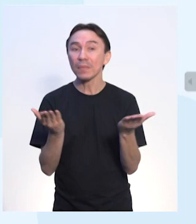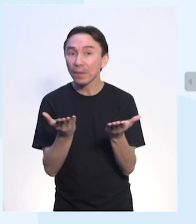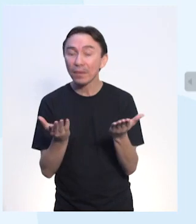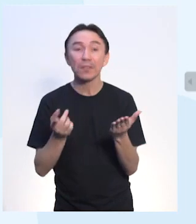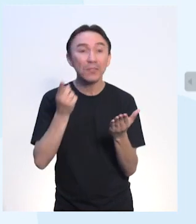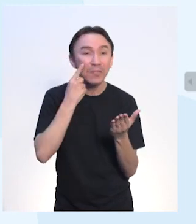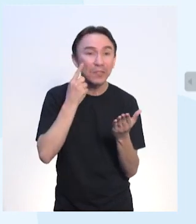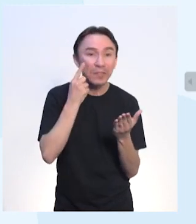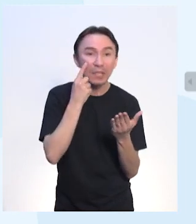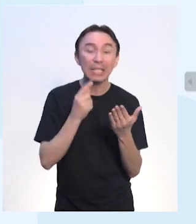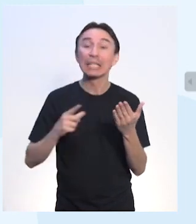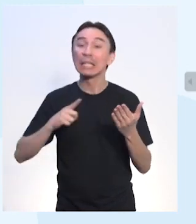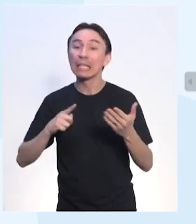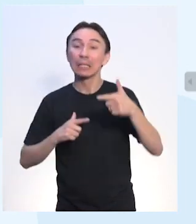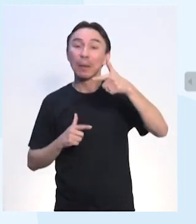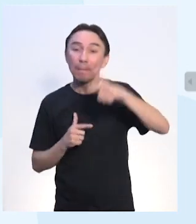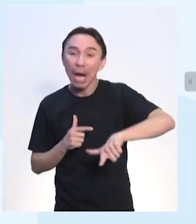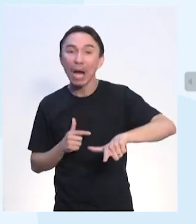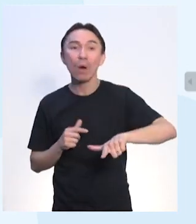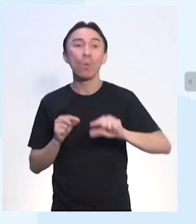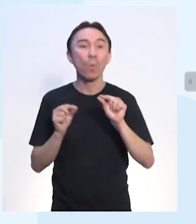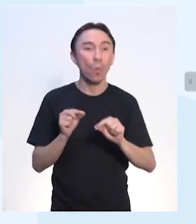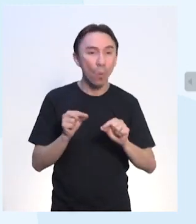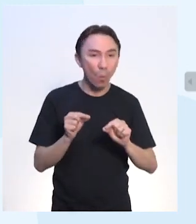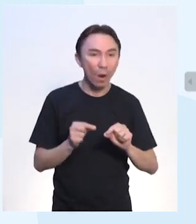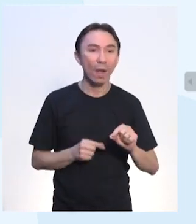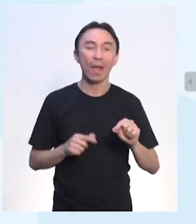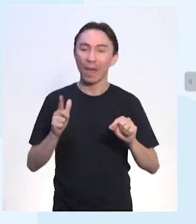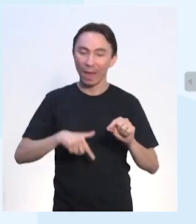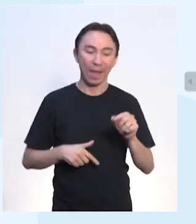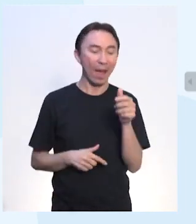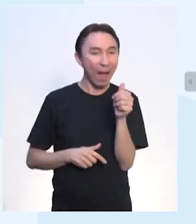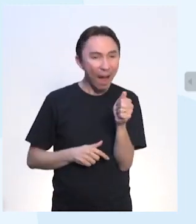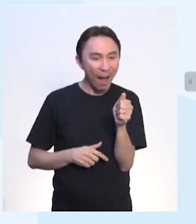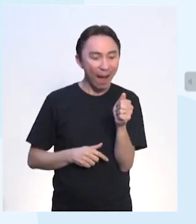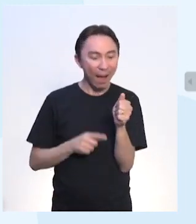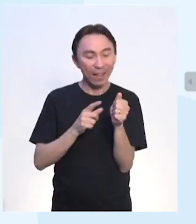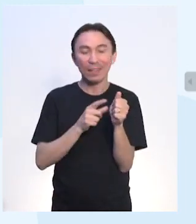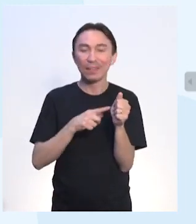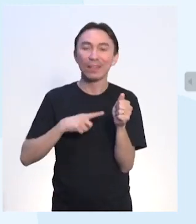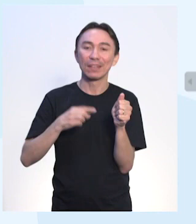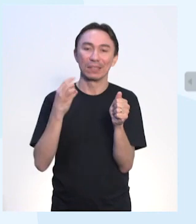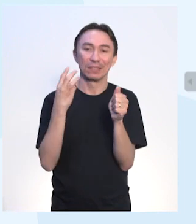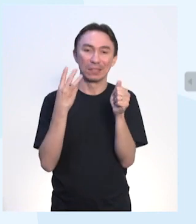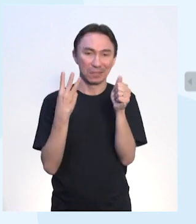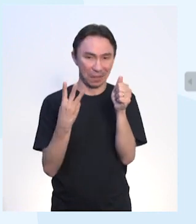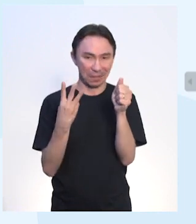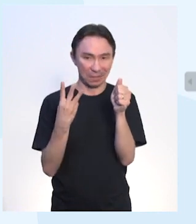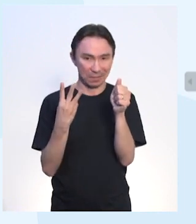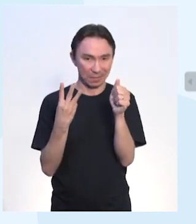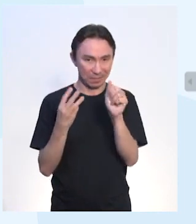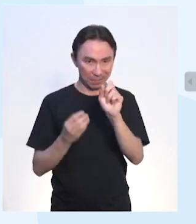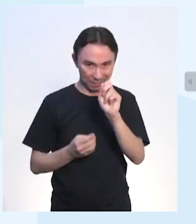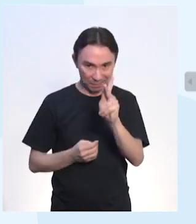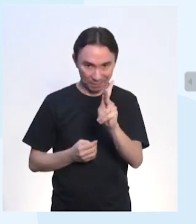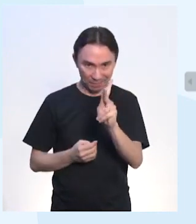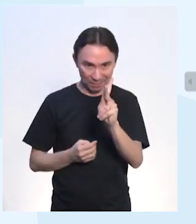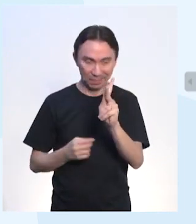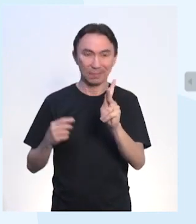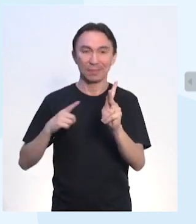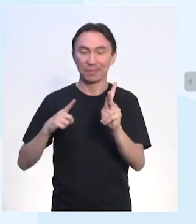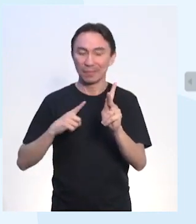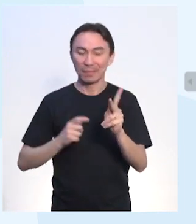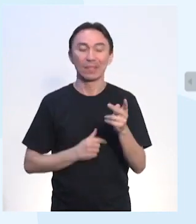quem repete. Repete o A 3 vezes, correto? Então,